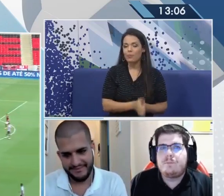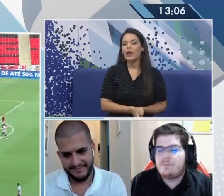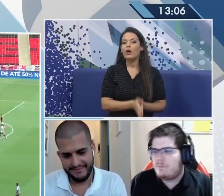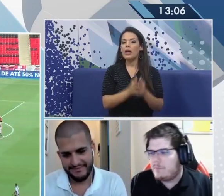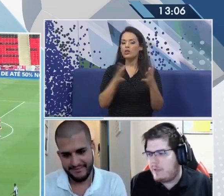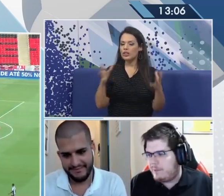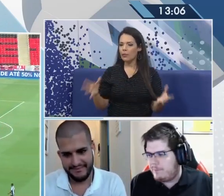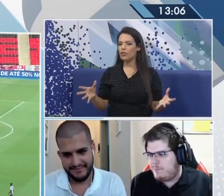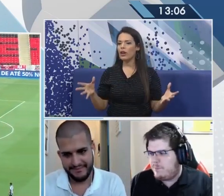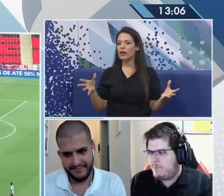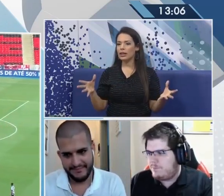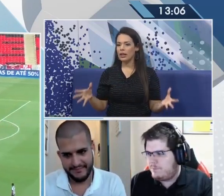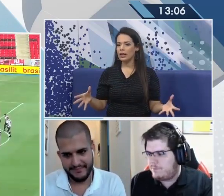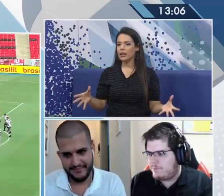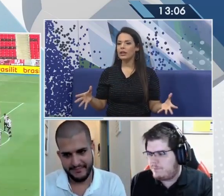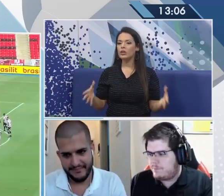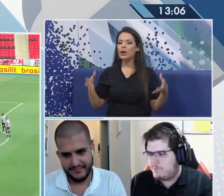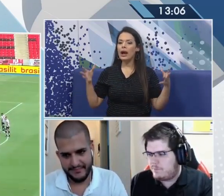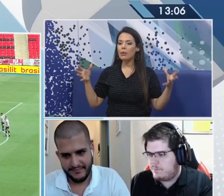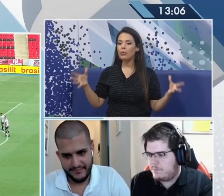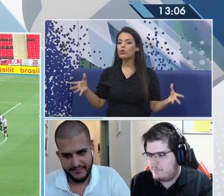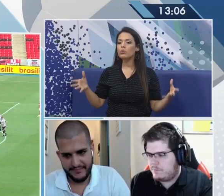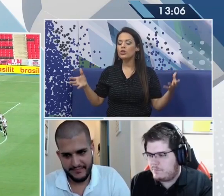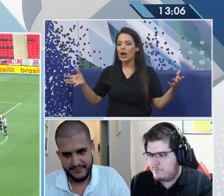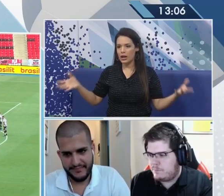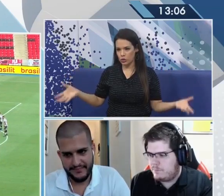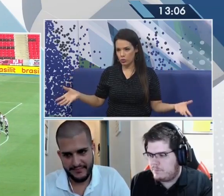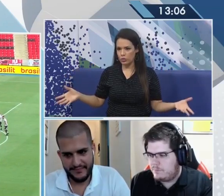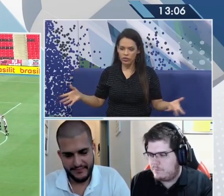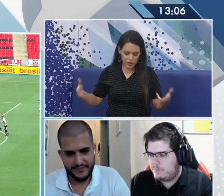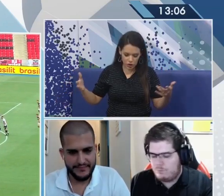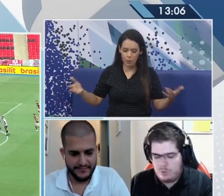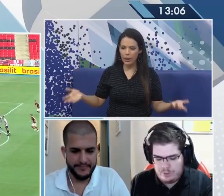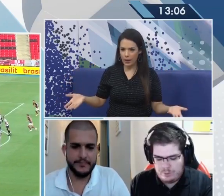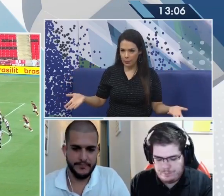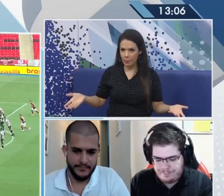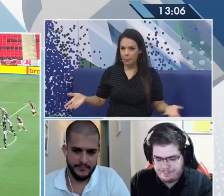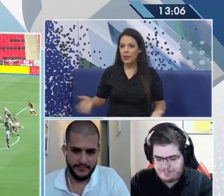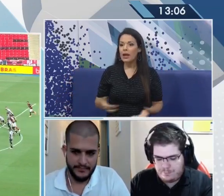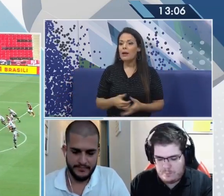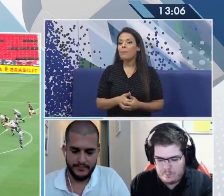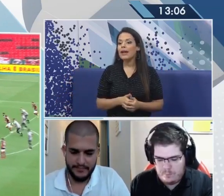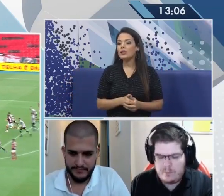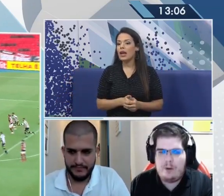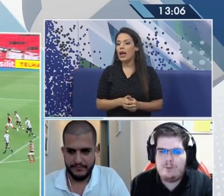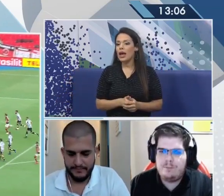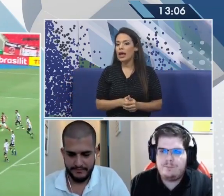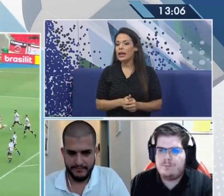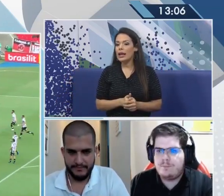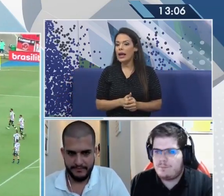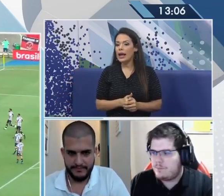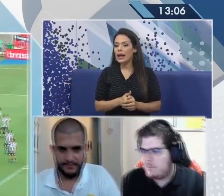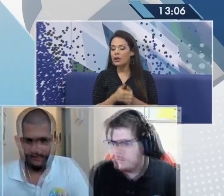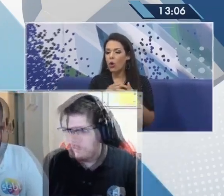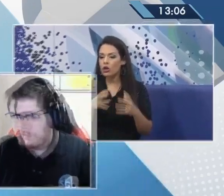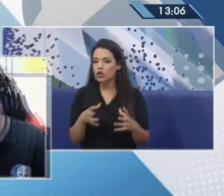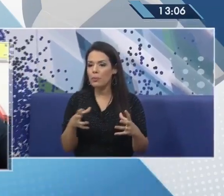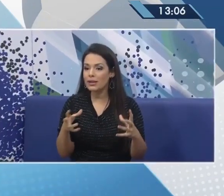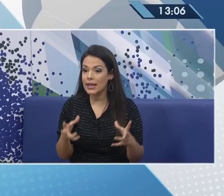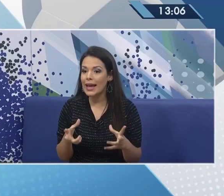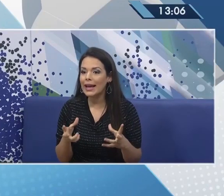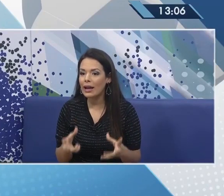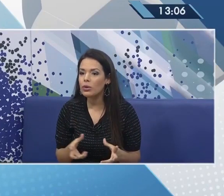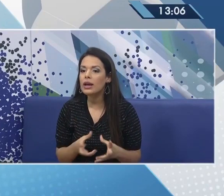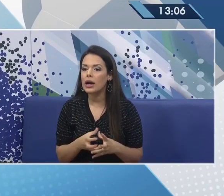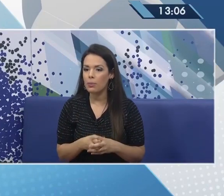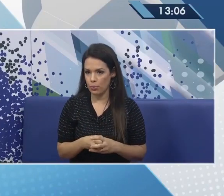Falando do Gabi, eu sempre falo aqui... que o Gabi é muito midiático. E vocês também. Mas ele gosta de